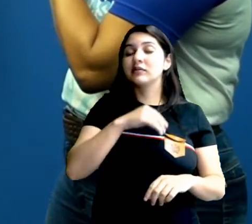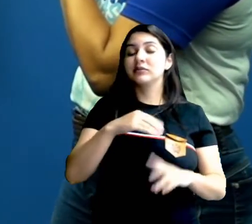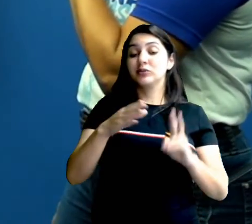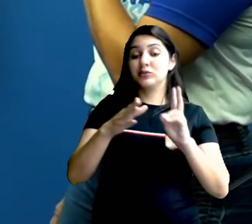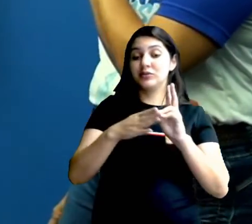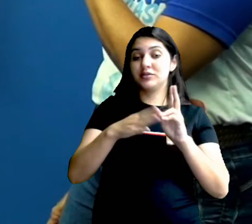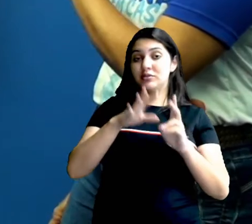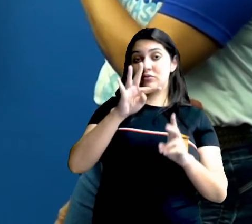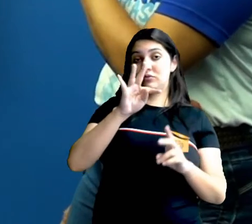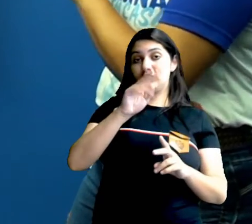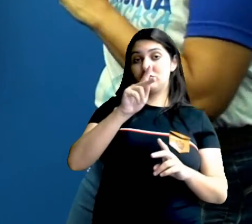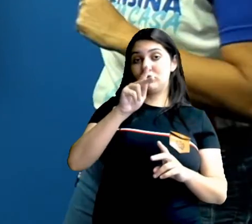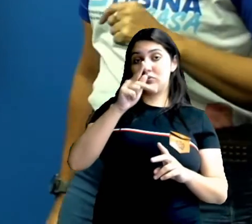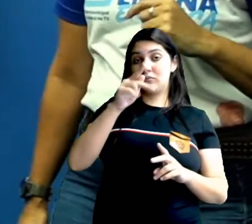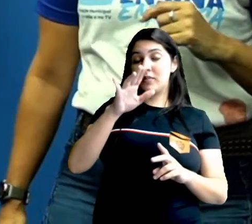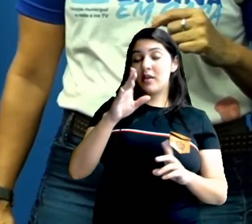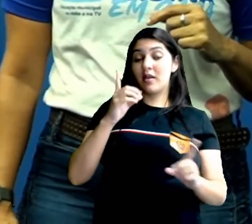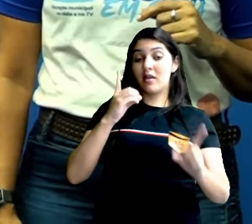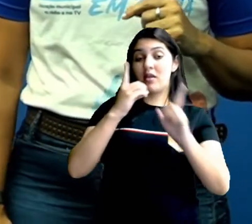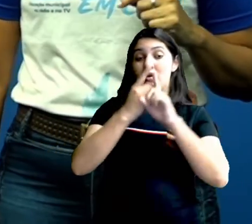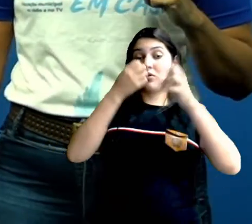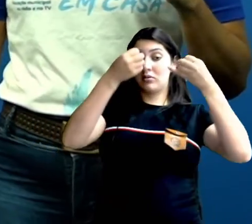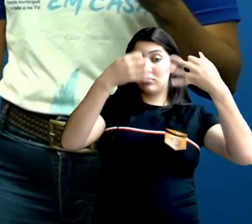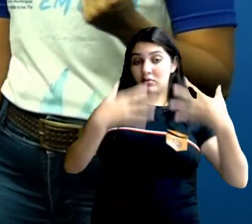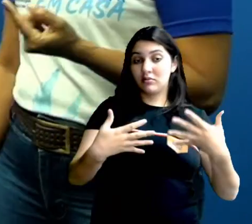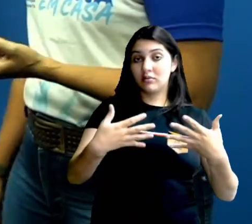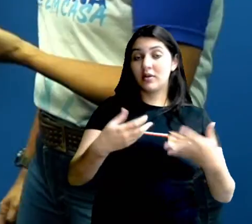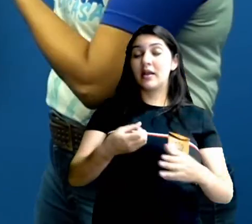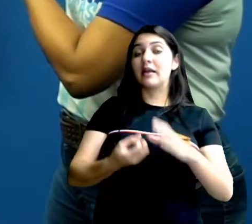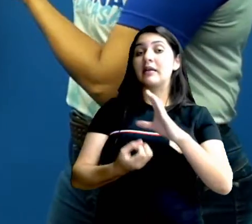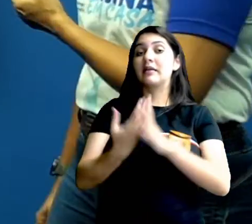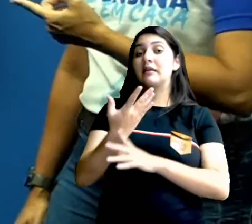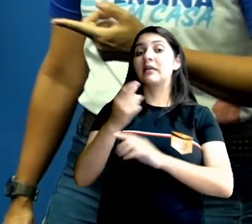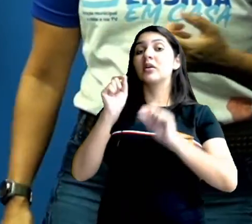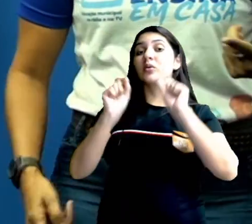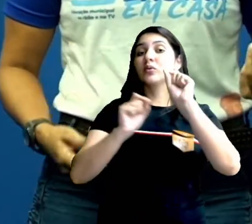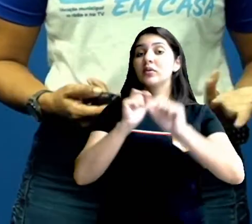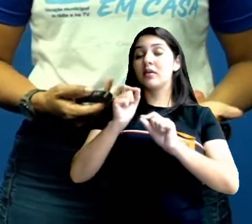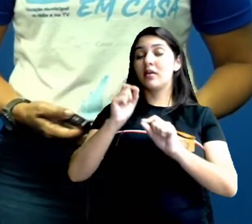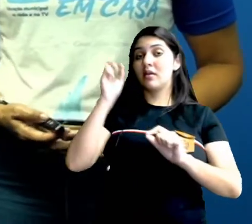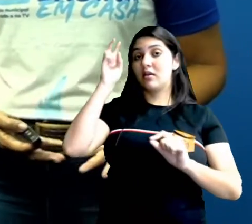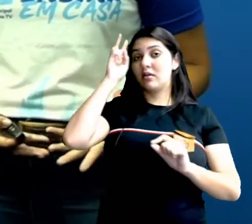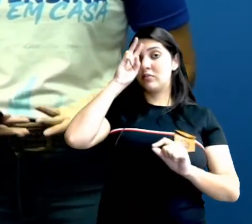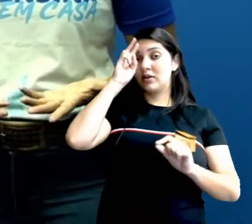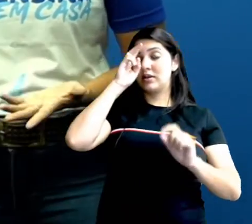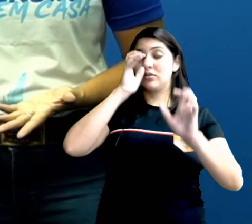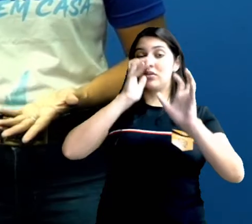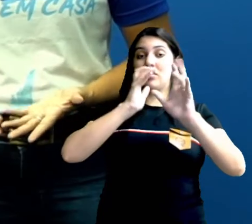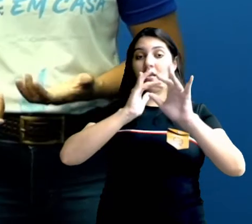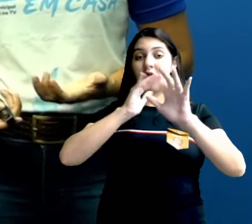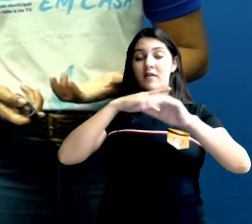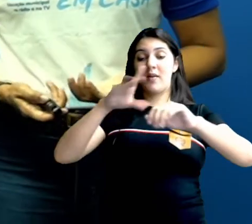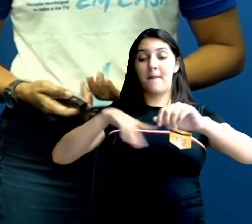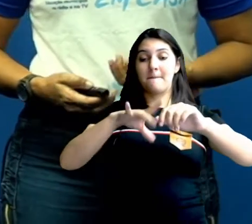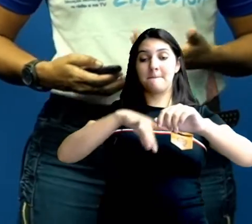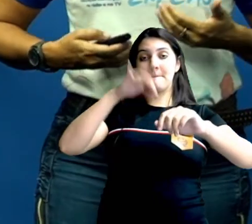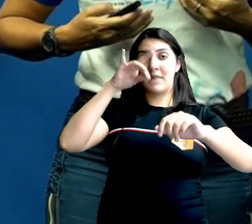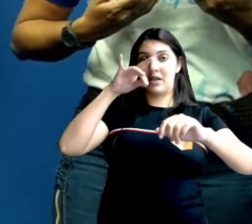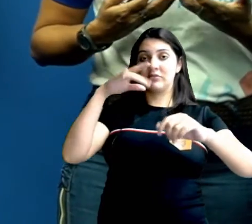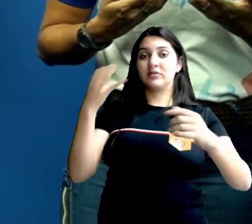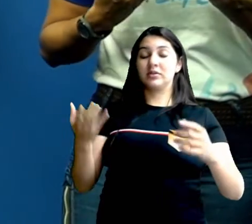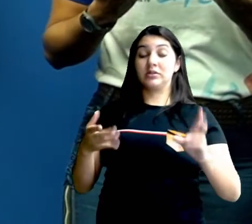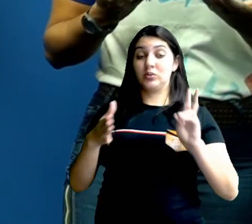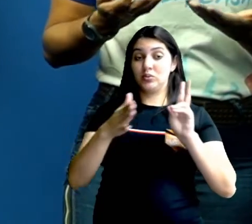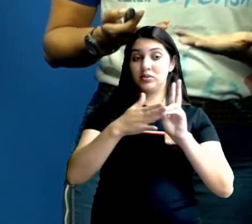índios tupi encontraram uma explicação. Eles criaram o conto da flauta mágica Irapuru. Então,